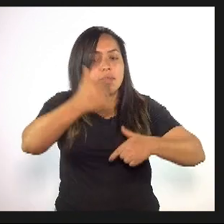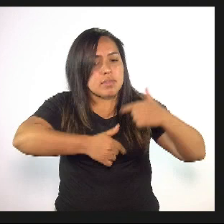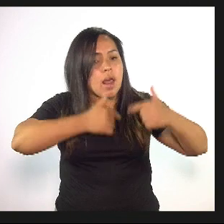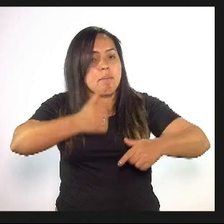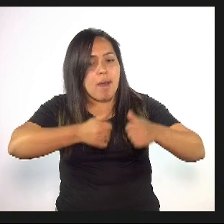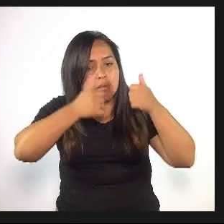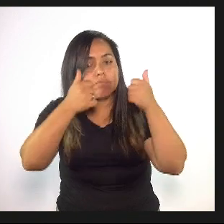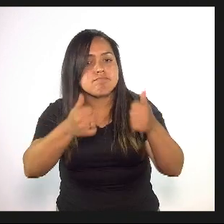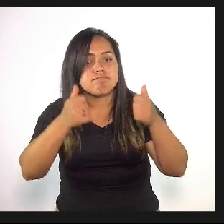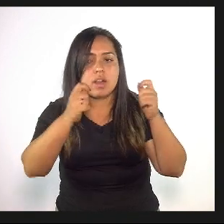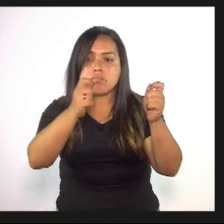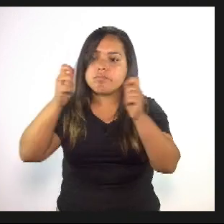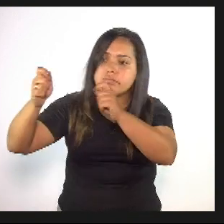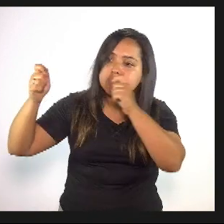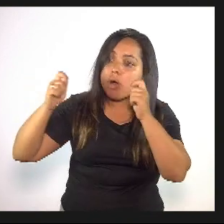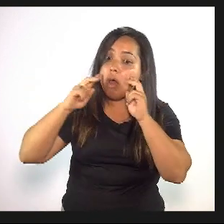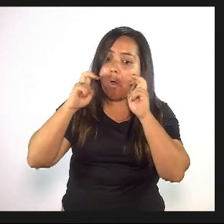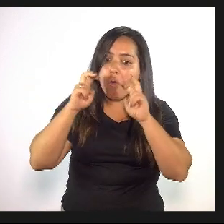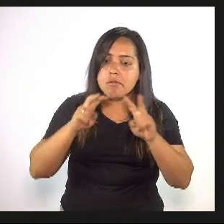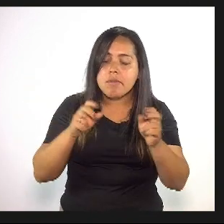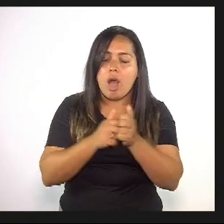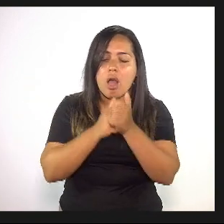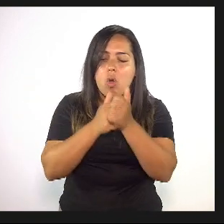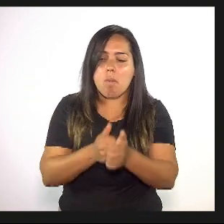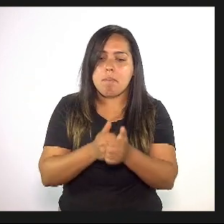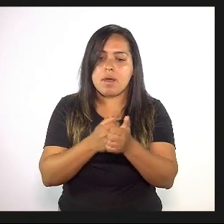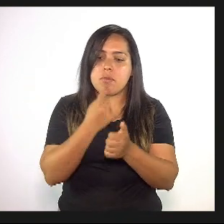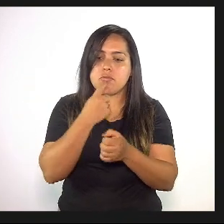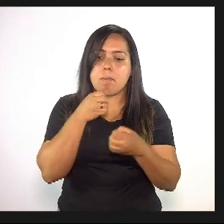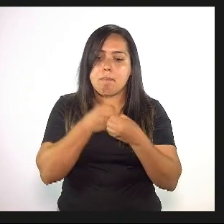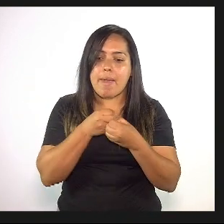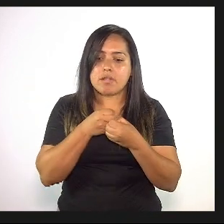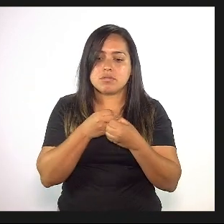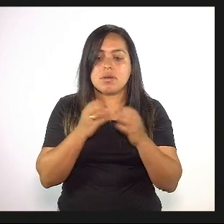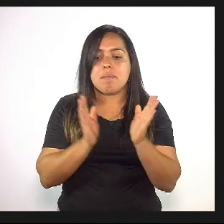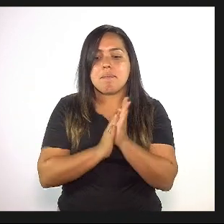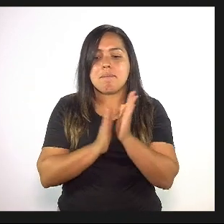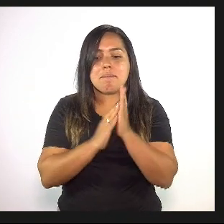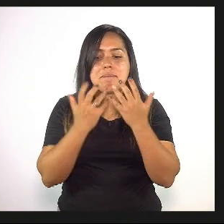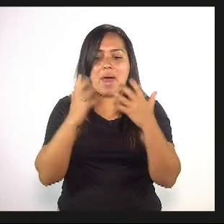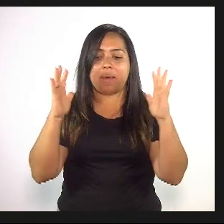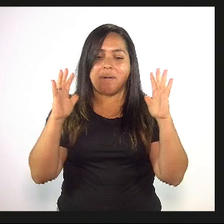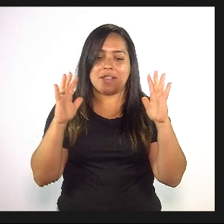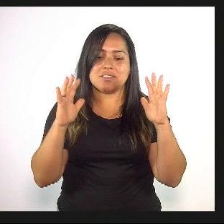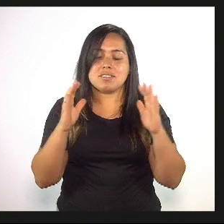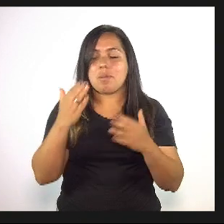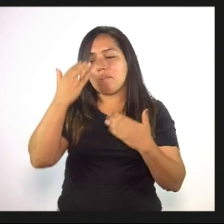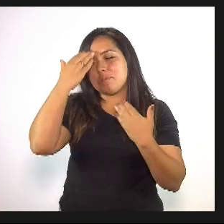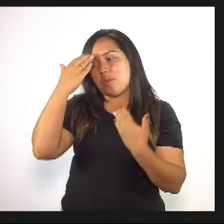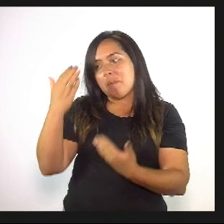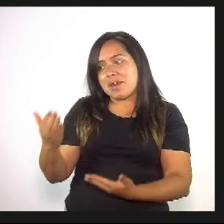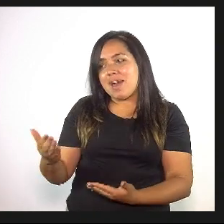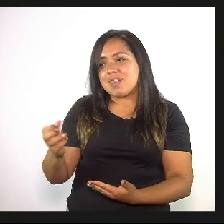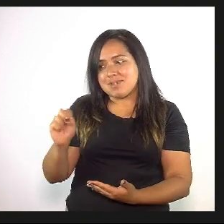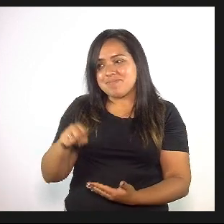propositiva. Acompanhei obrigada. De perto aí. Parabéns. Muito obrigada, sim.